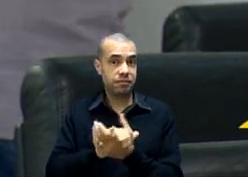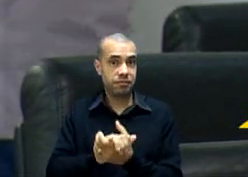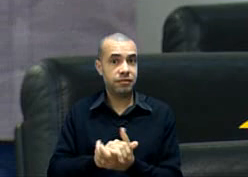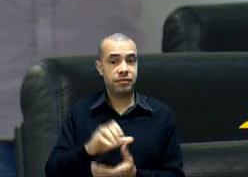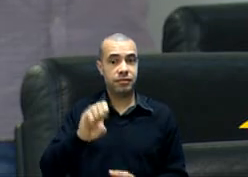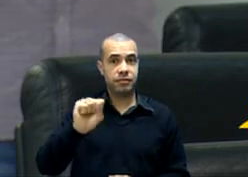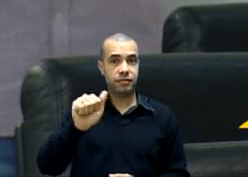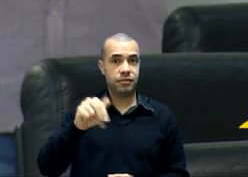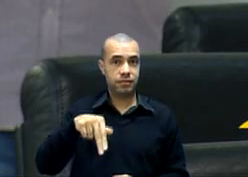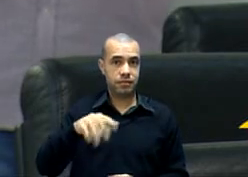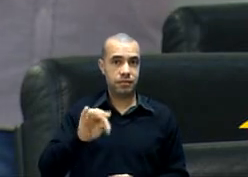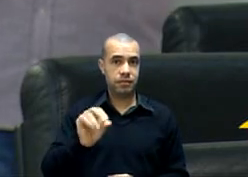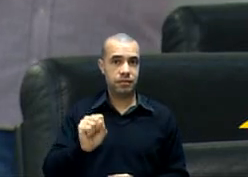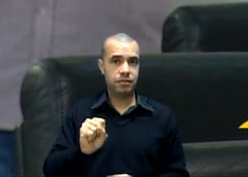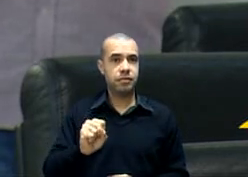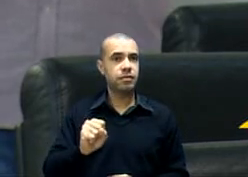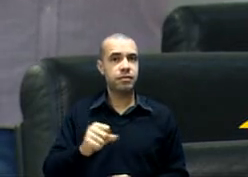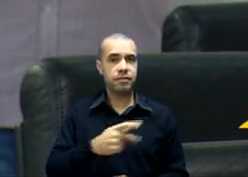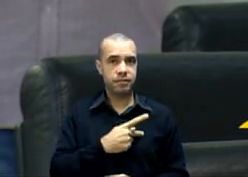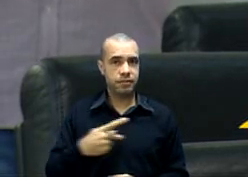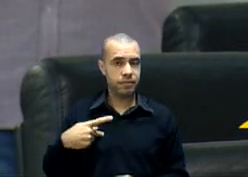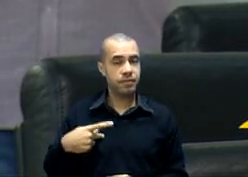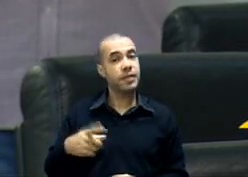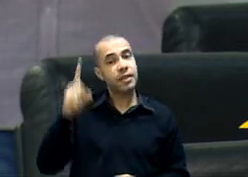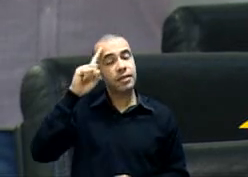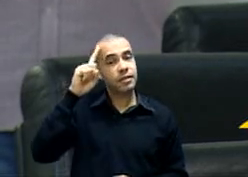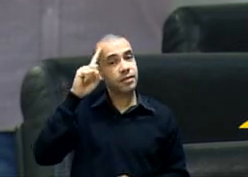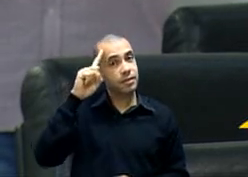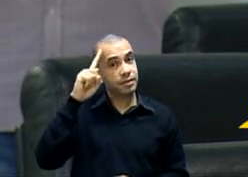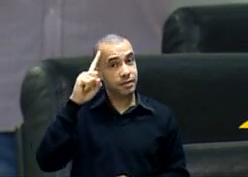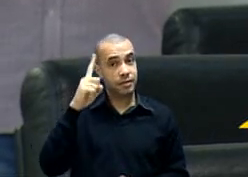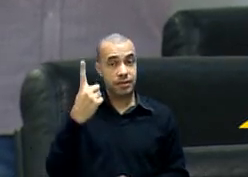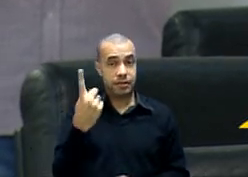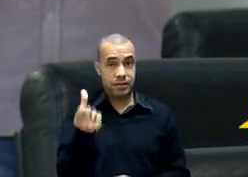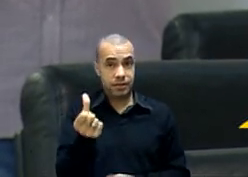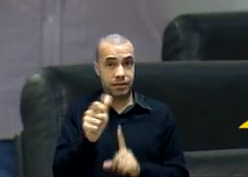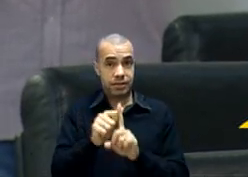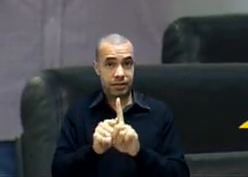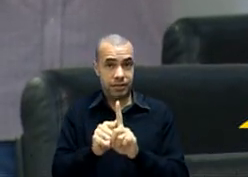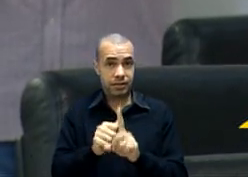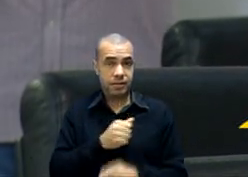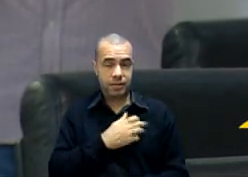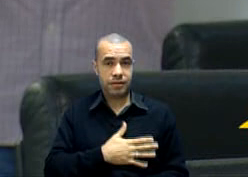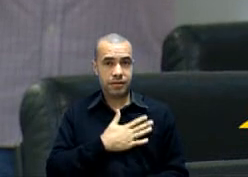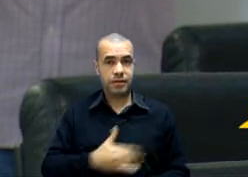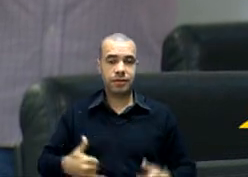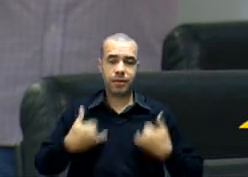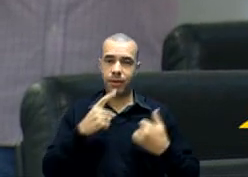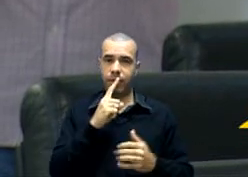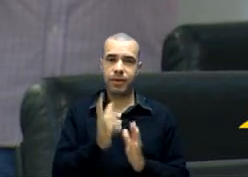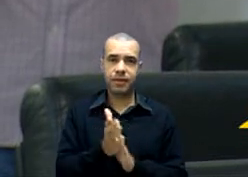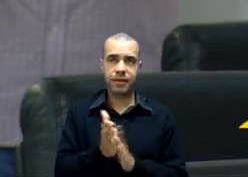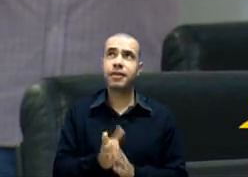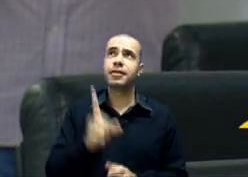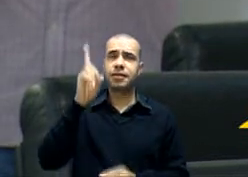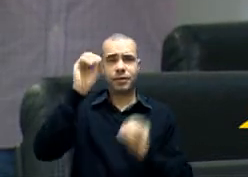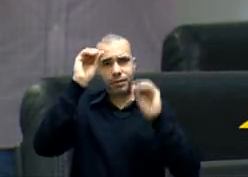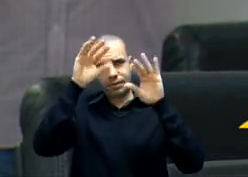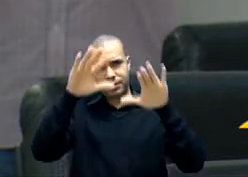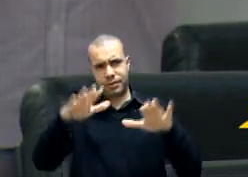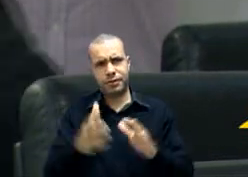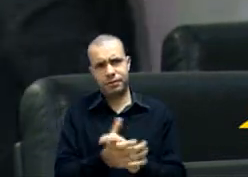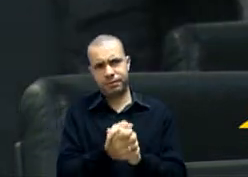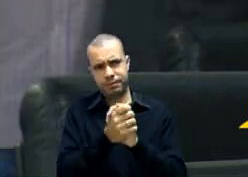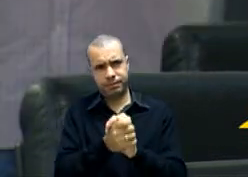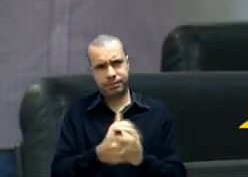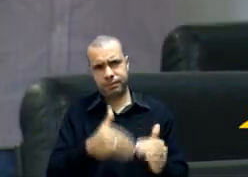Carvalho, quadrangular Vila Carvalho, que sexta-feira, dia 16, completou mais um ano de vida. Parabéns, pastora Fabrícia, que Deus te abençoe,